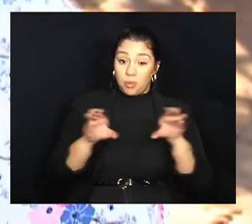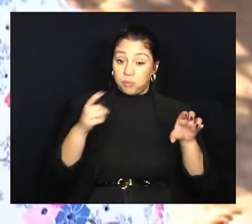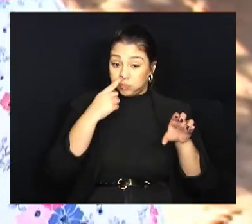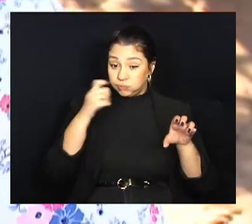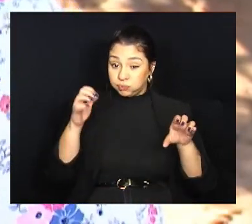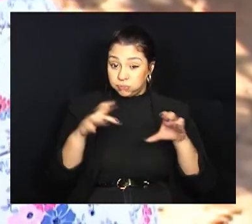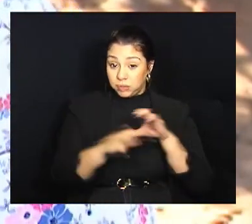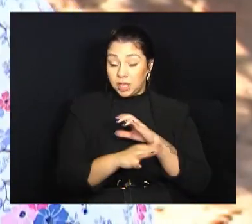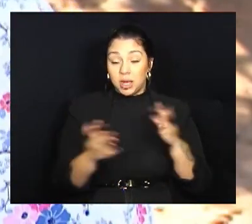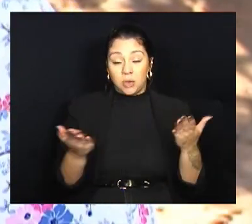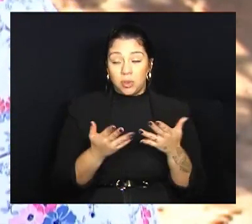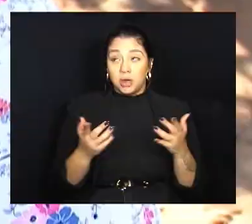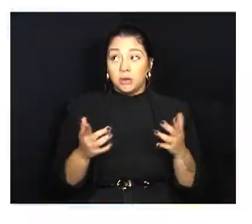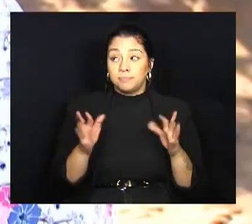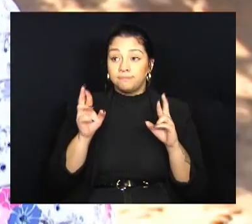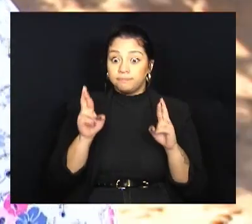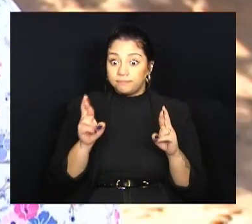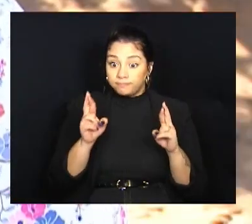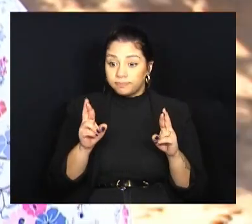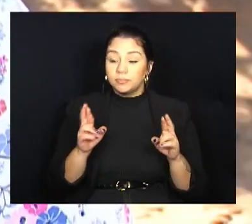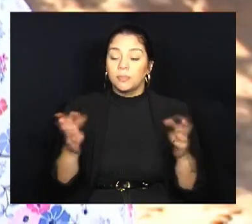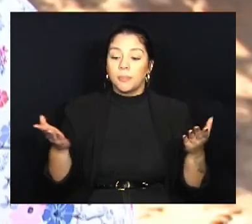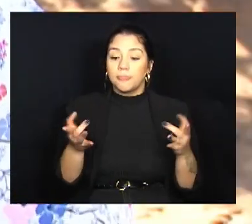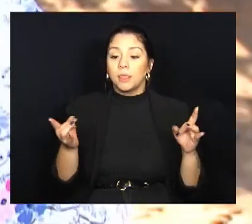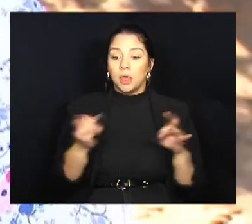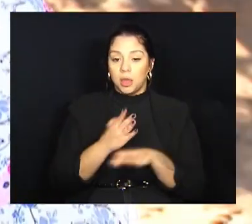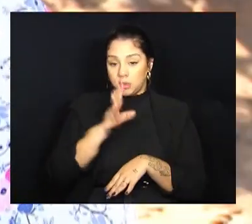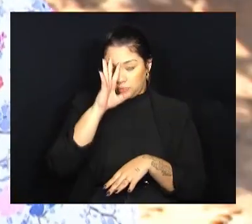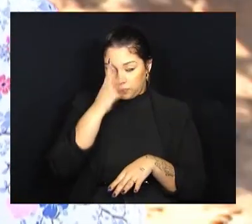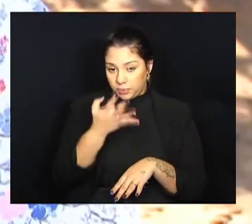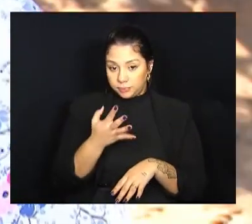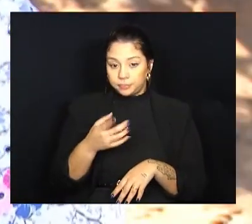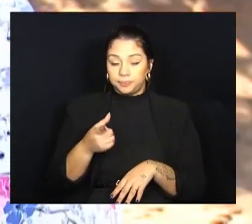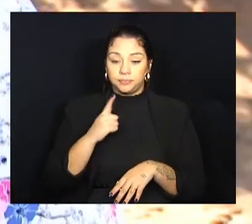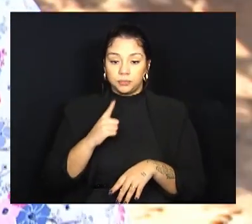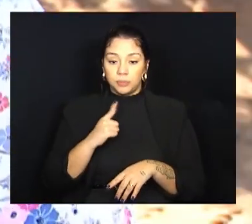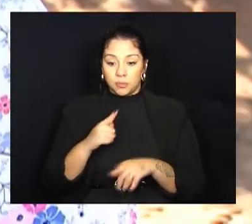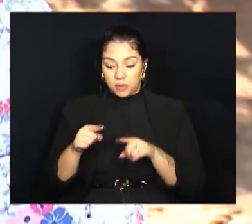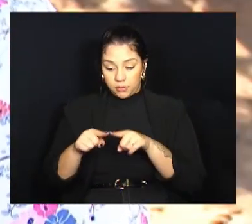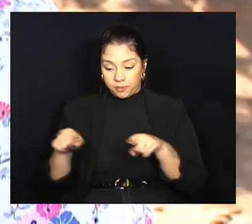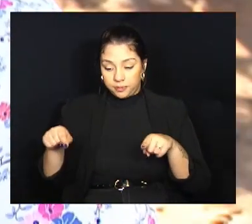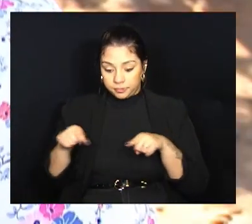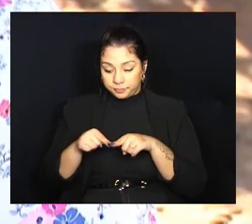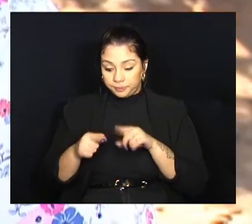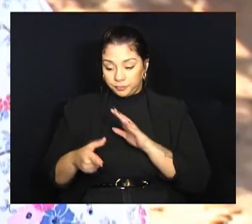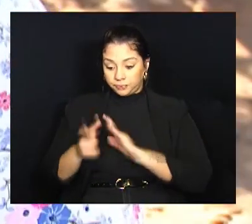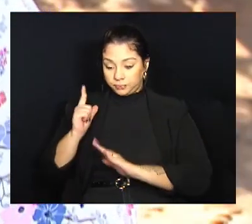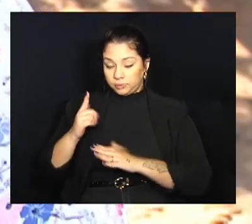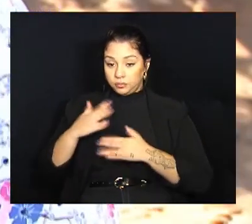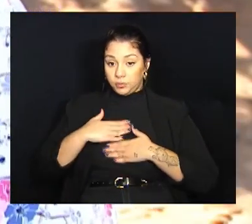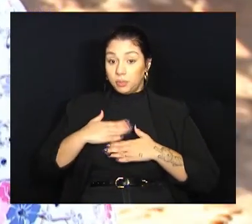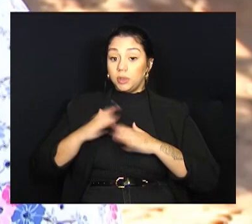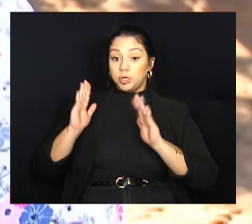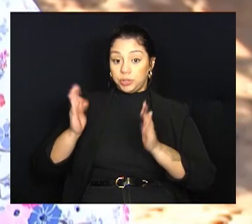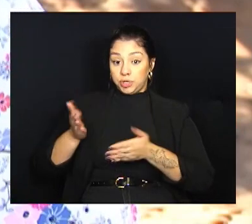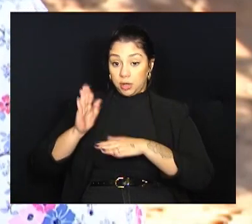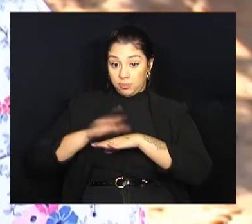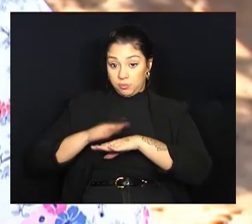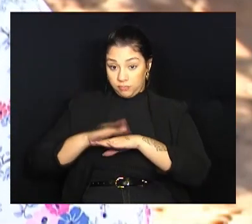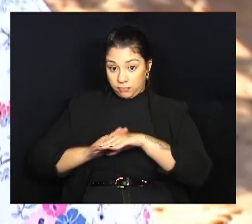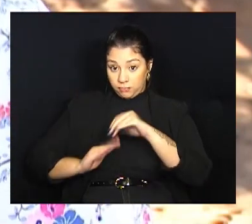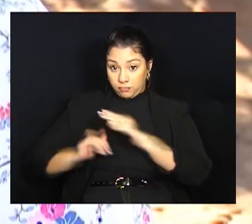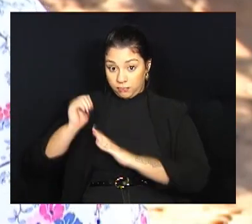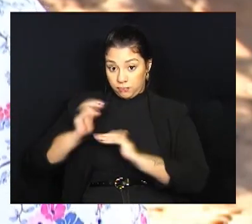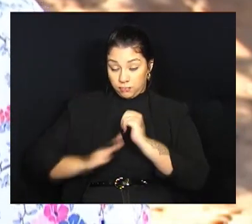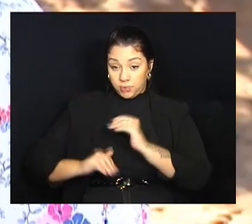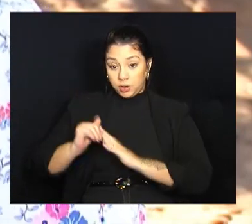fé que agora vai sair, né? A quadra anterior à minha agora já foi executada, né?